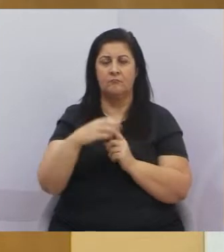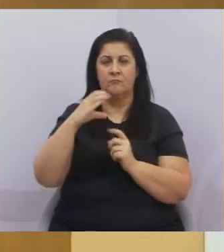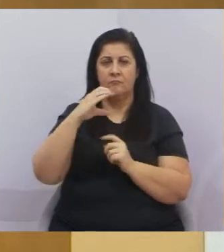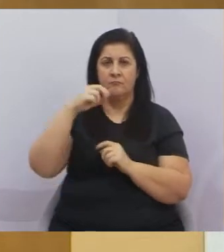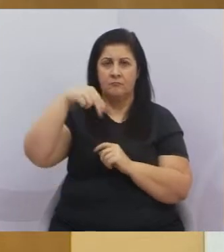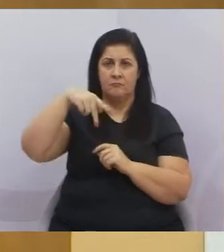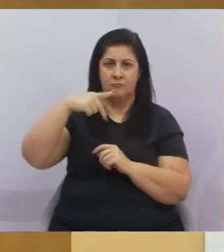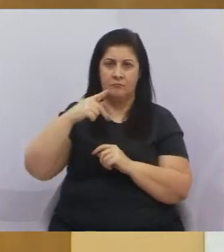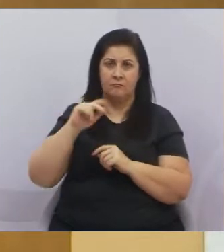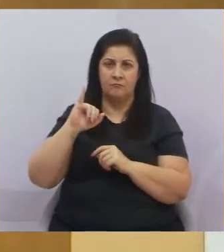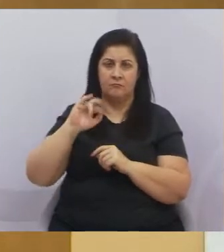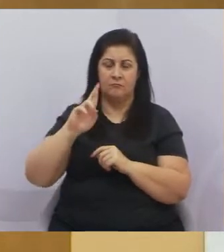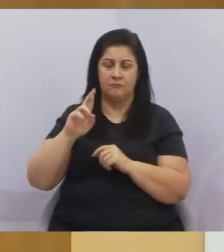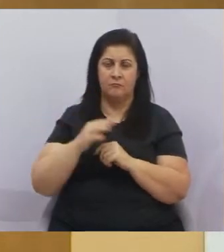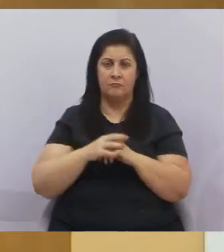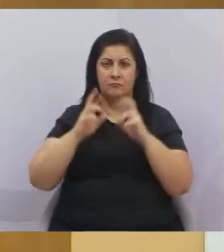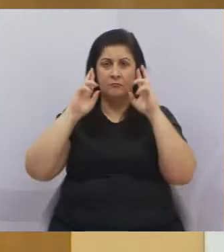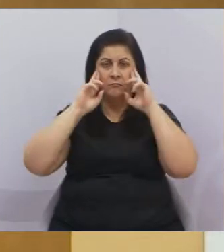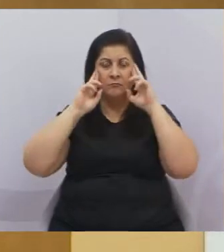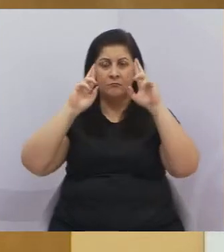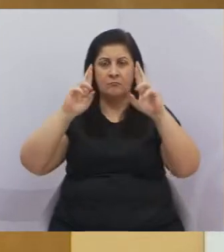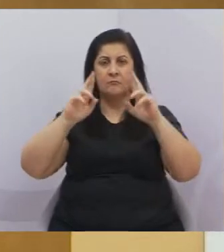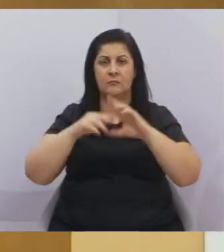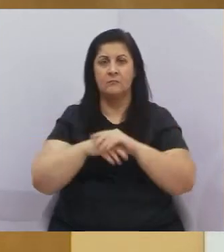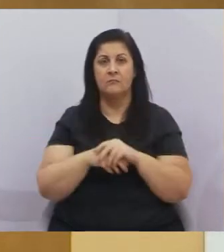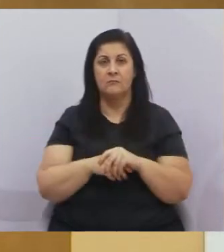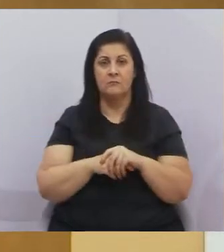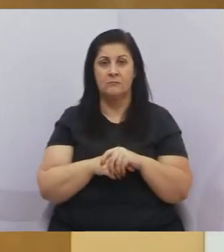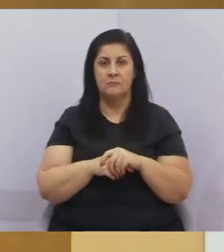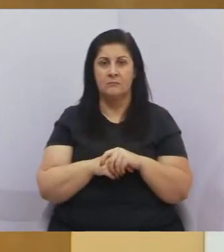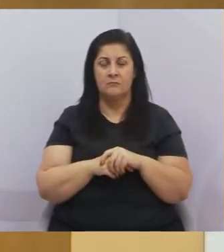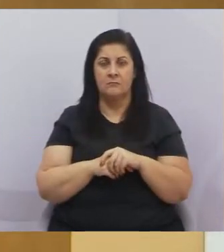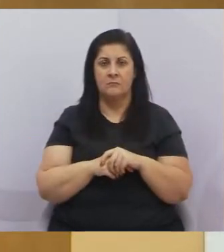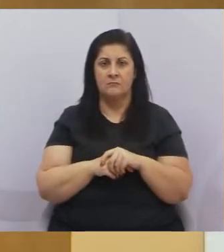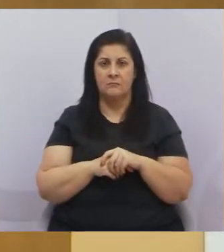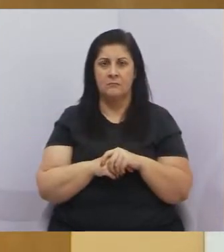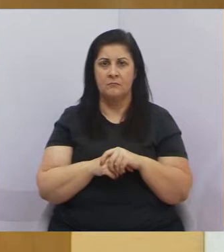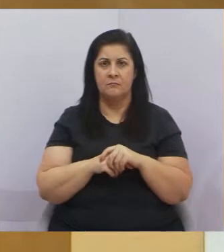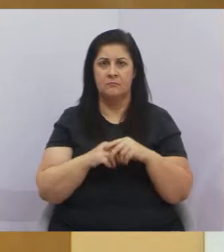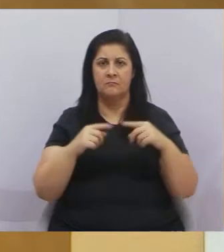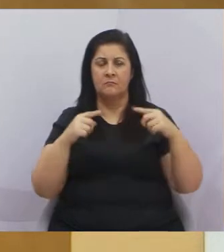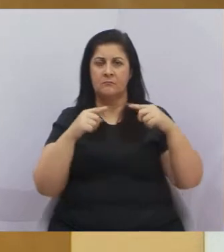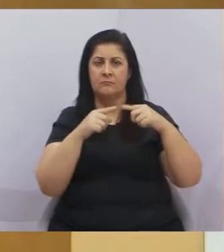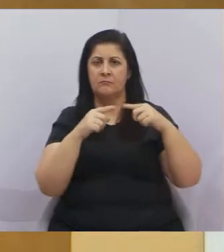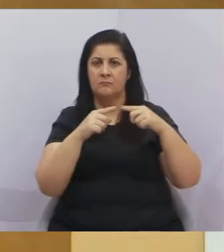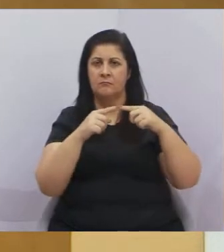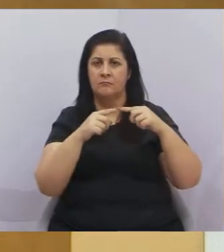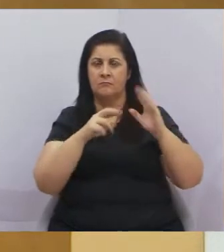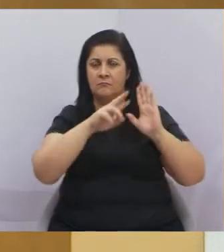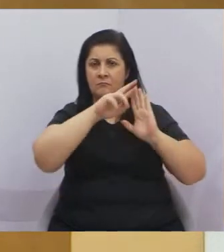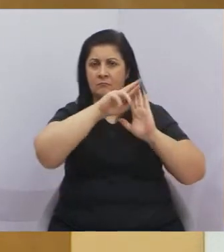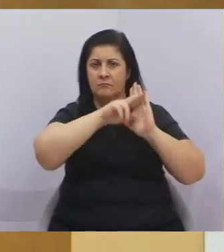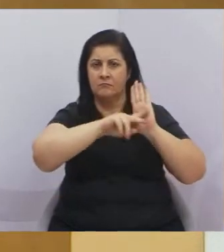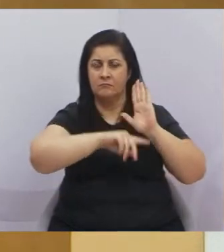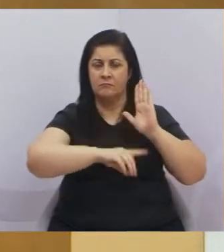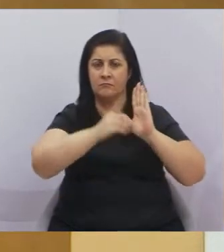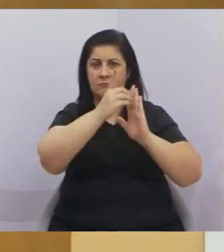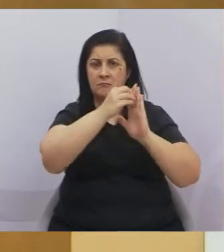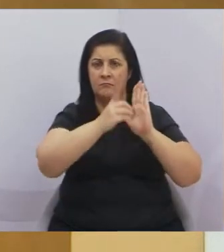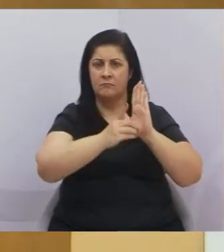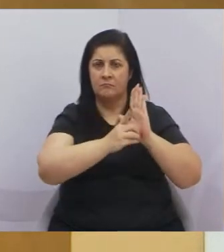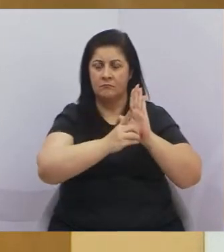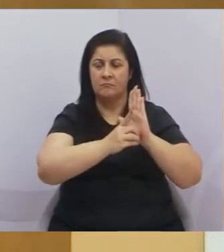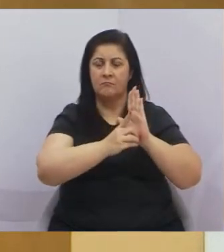CMPIR, respeitará, ou no que couber, os objetivos das diretrizes estabelecidas no Estatuto da Igualdade